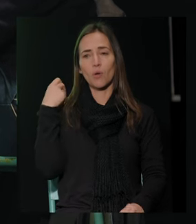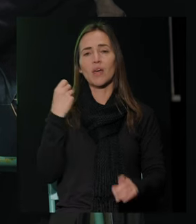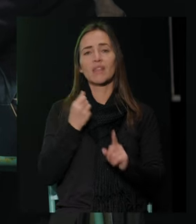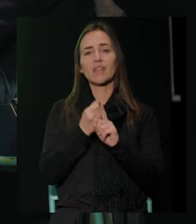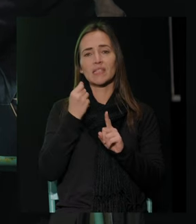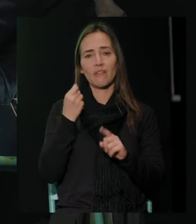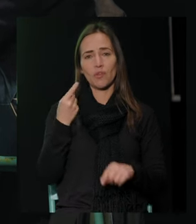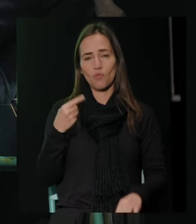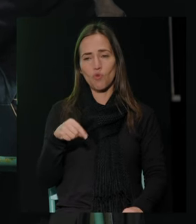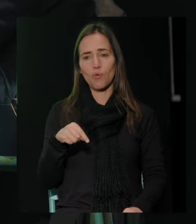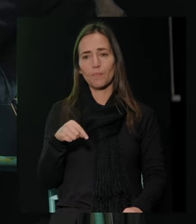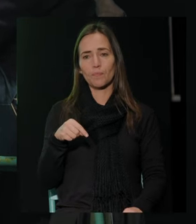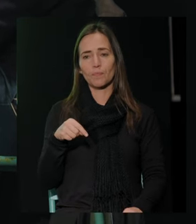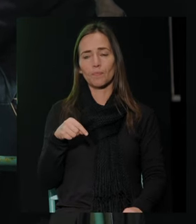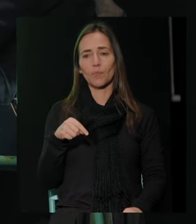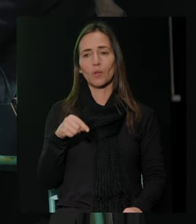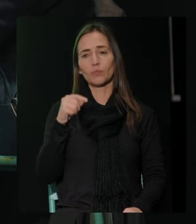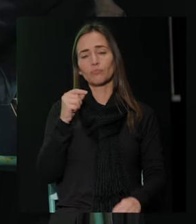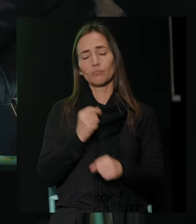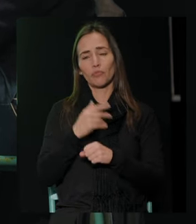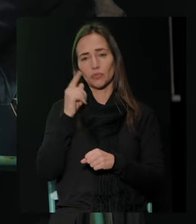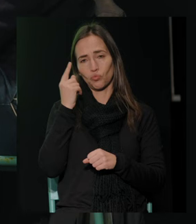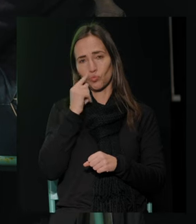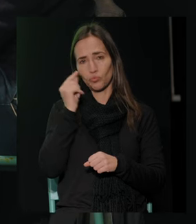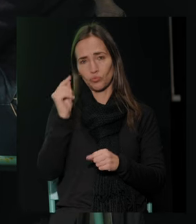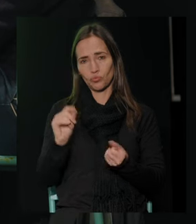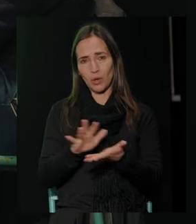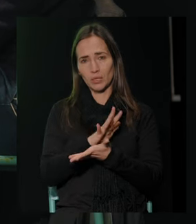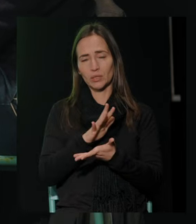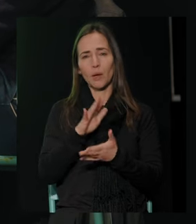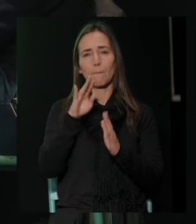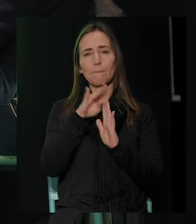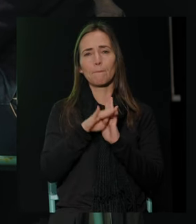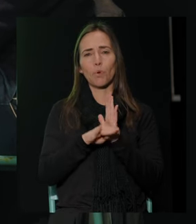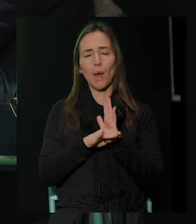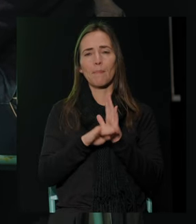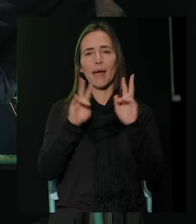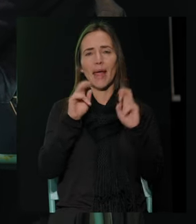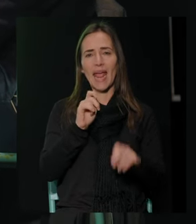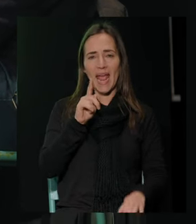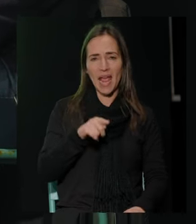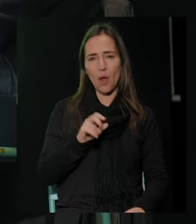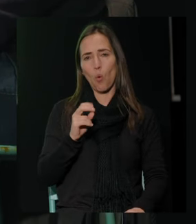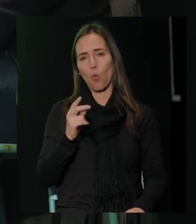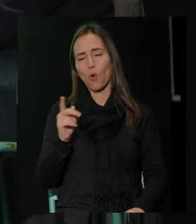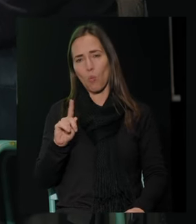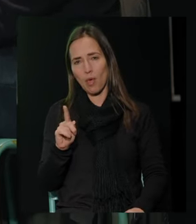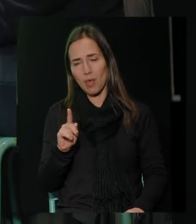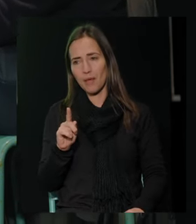desafiado pelo jornalista, aquele programa, o É ou Não É?